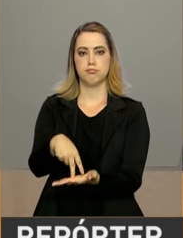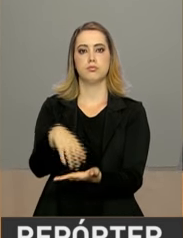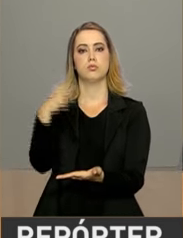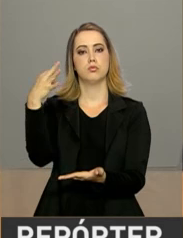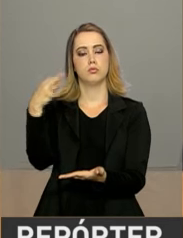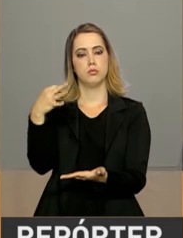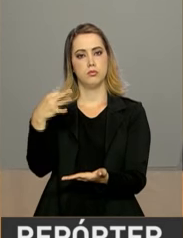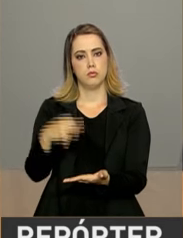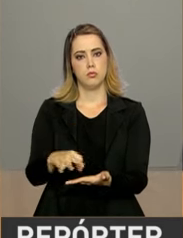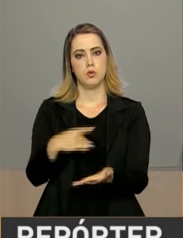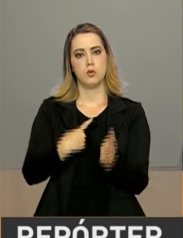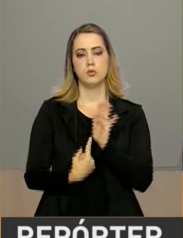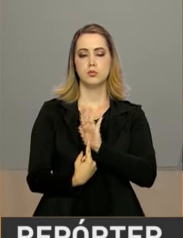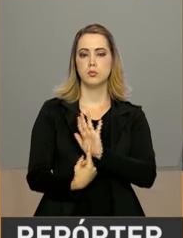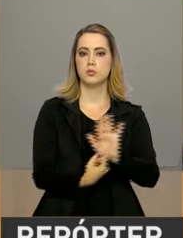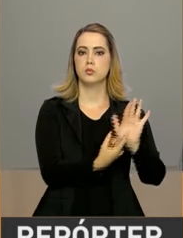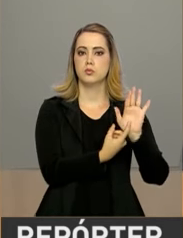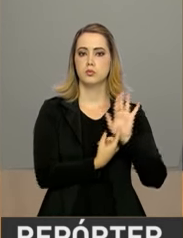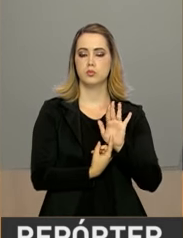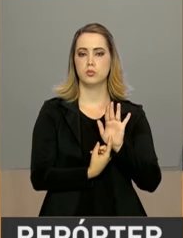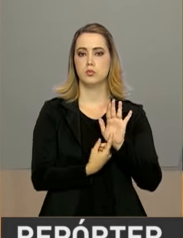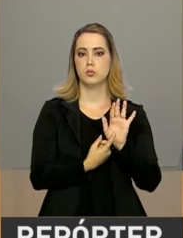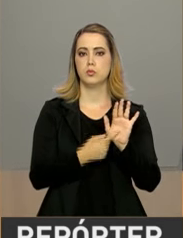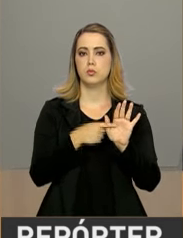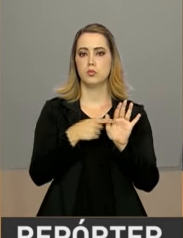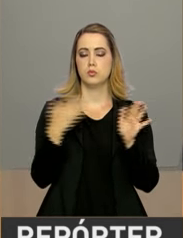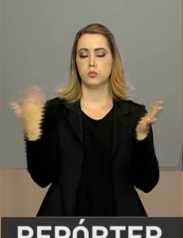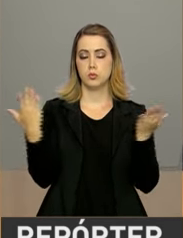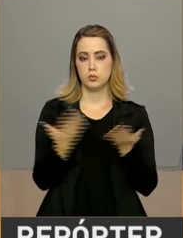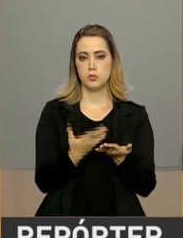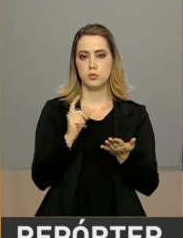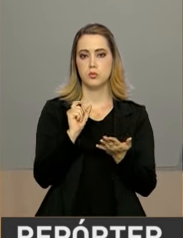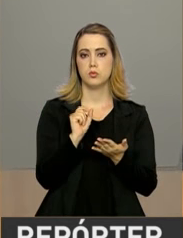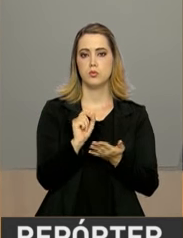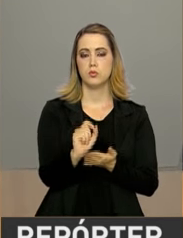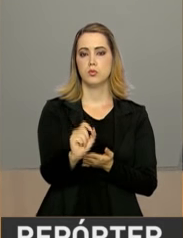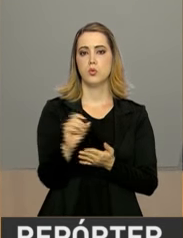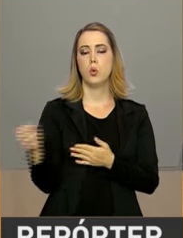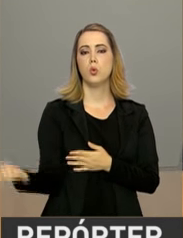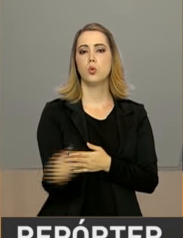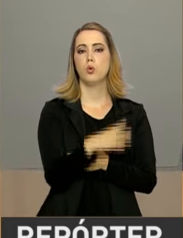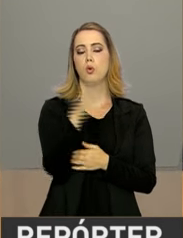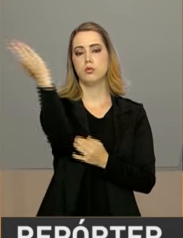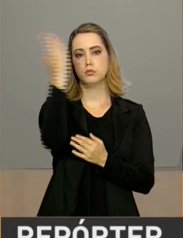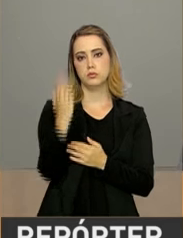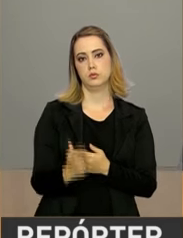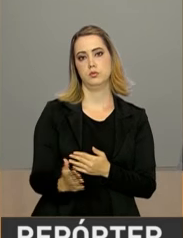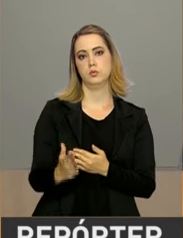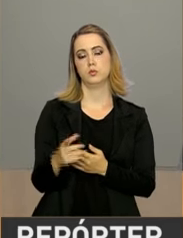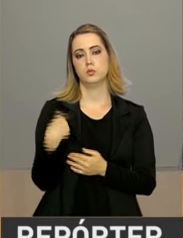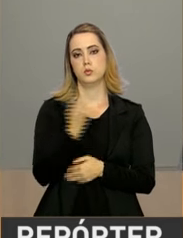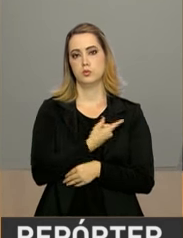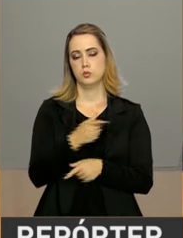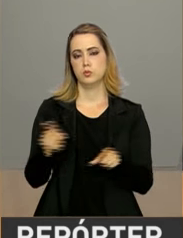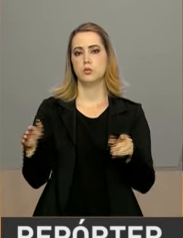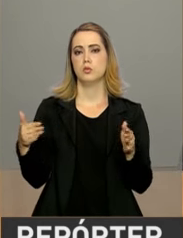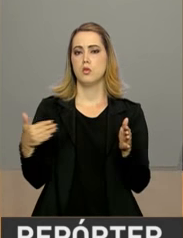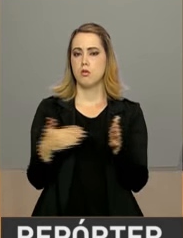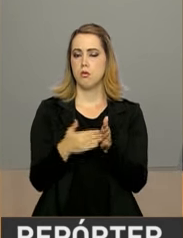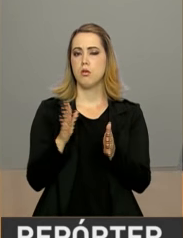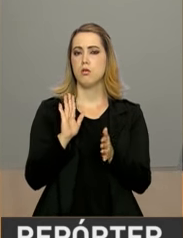para revelar a presença de um novo brasil nós até